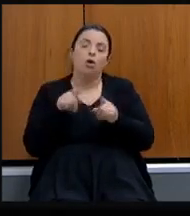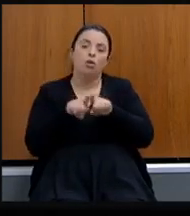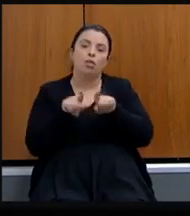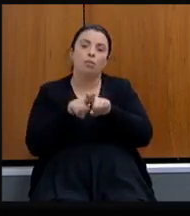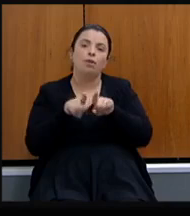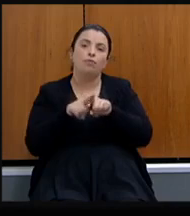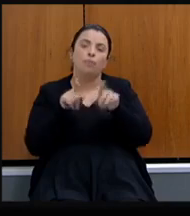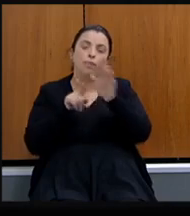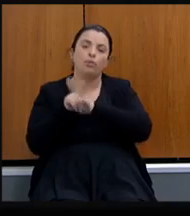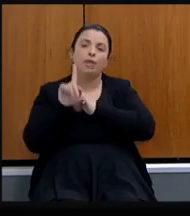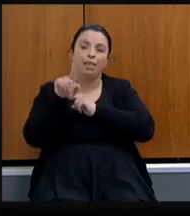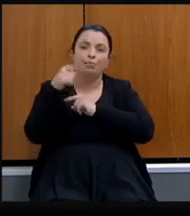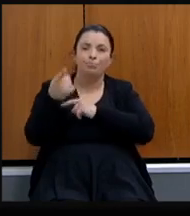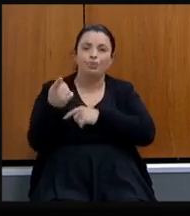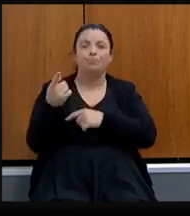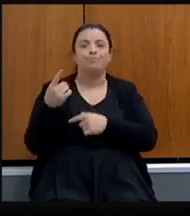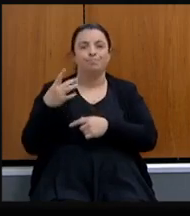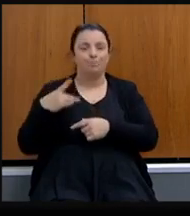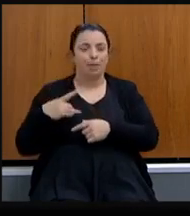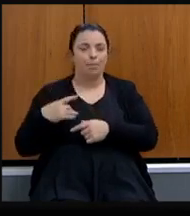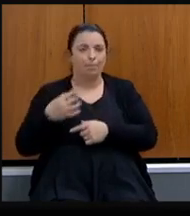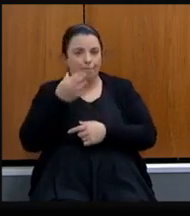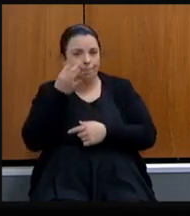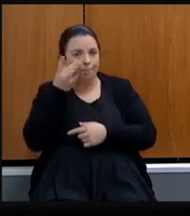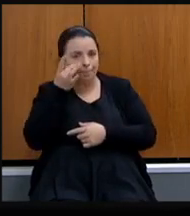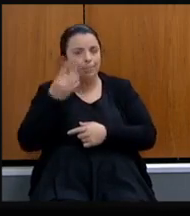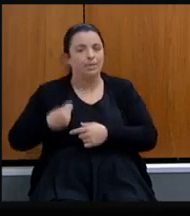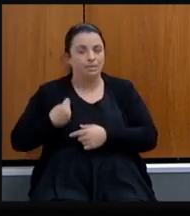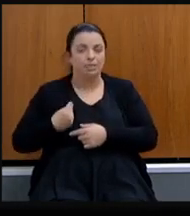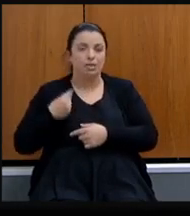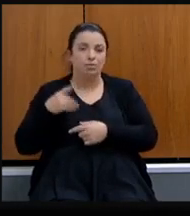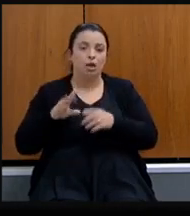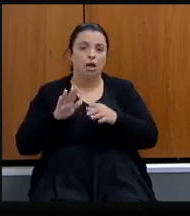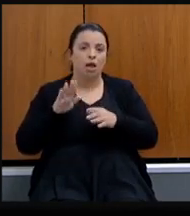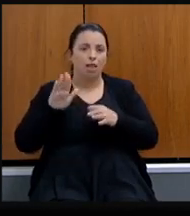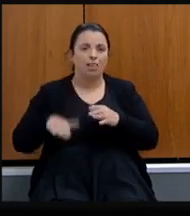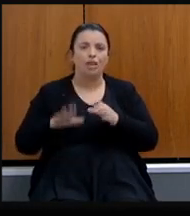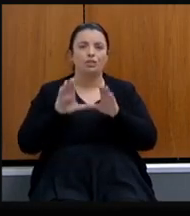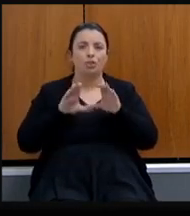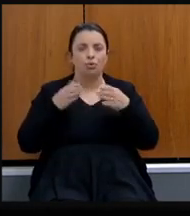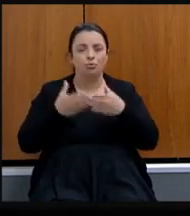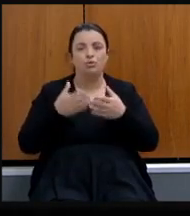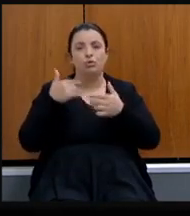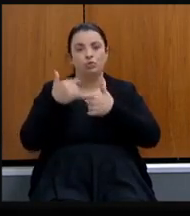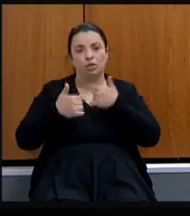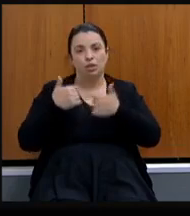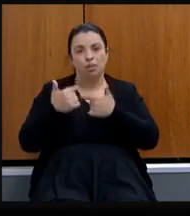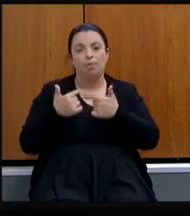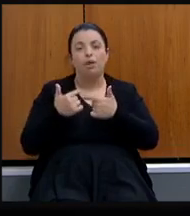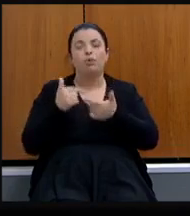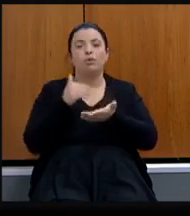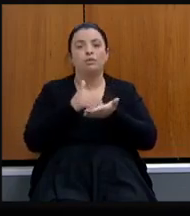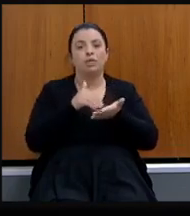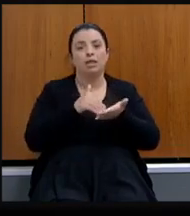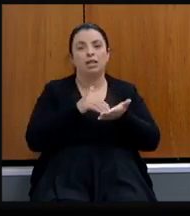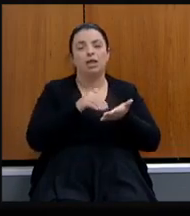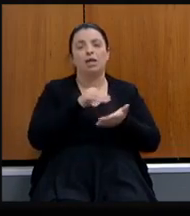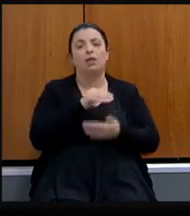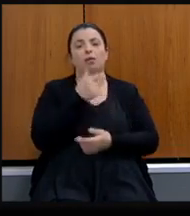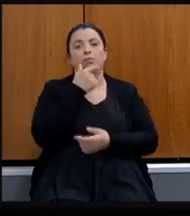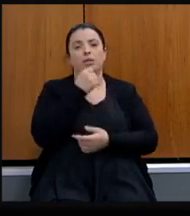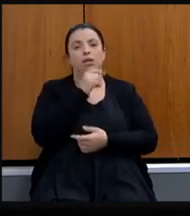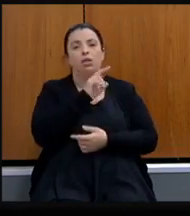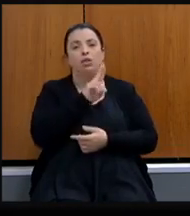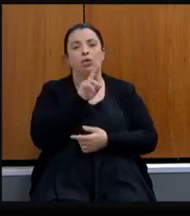presencialmente na minha condição na comissão de o secretário pede a outra questão